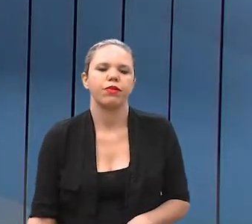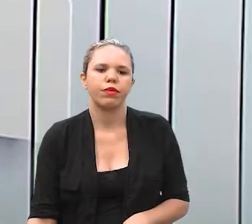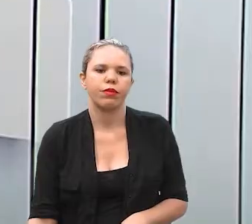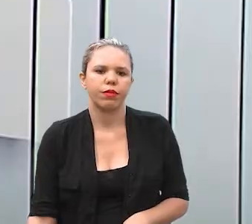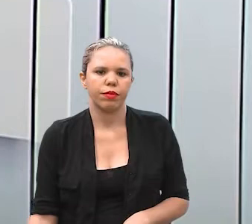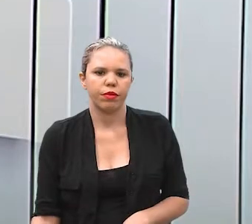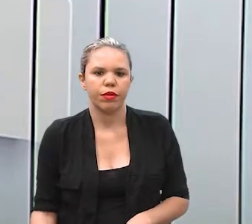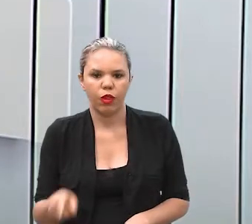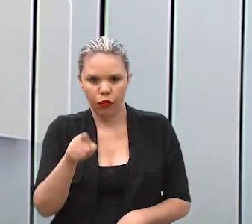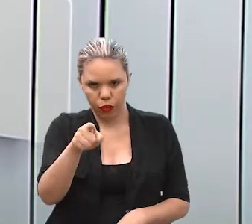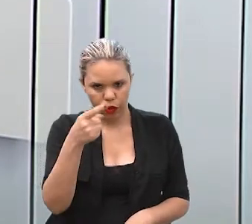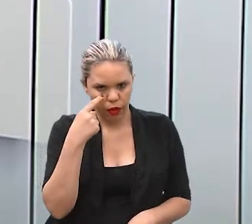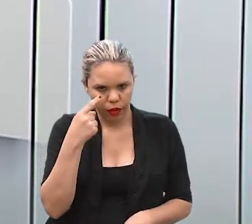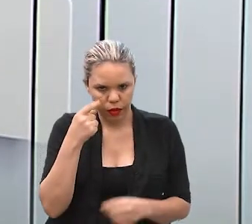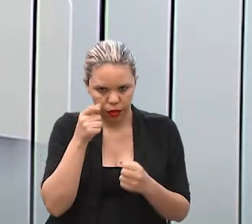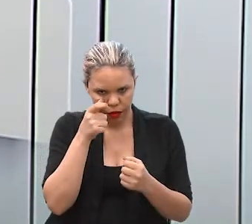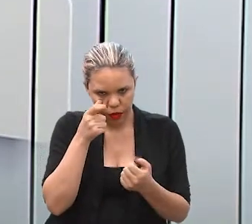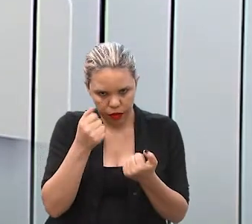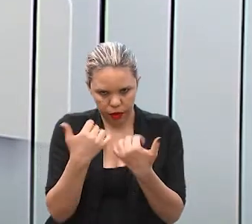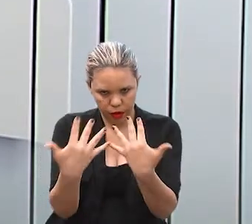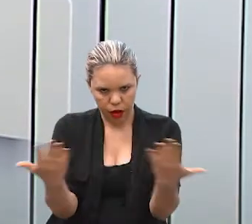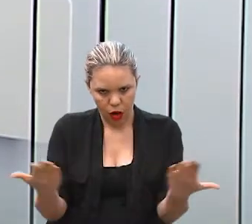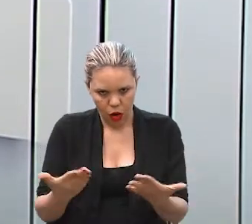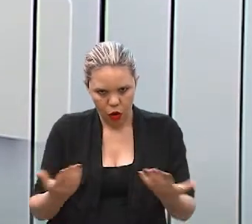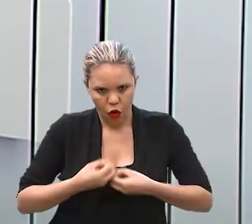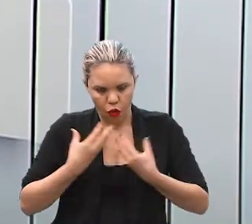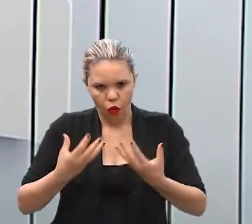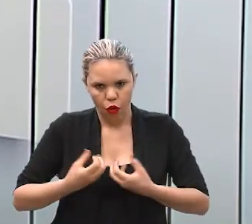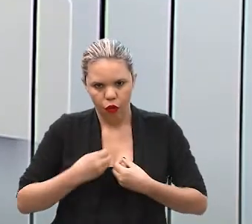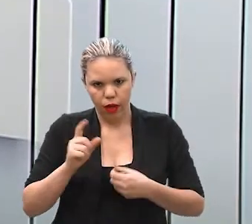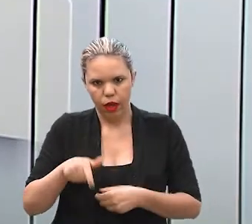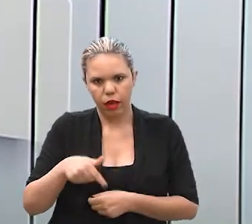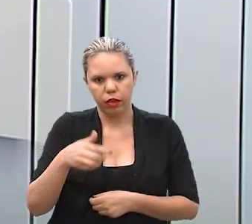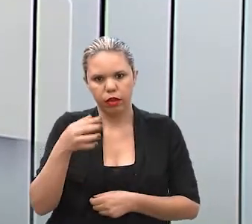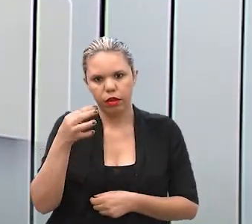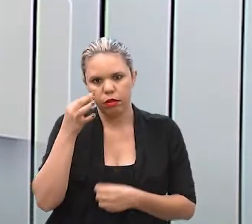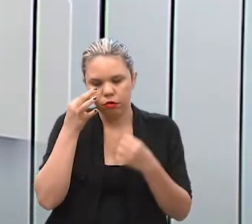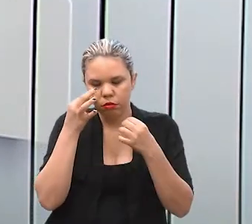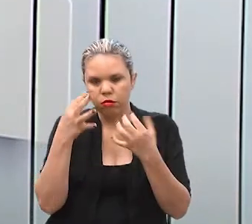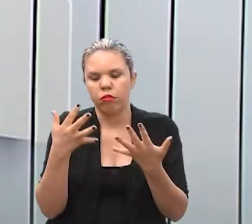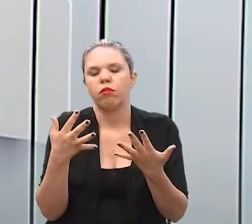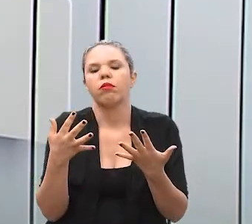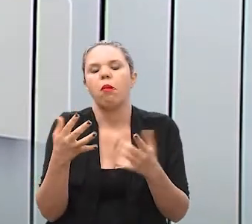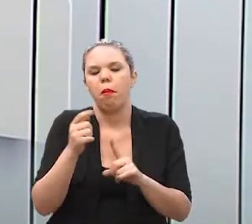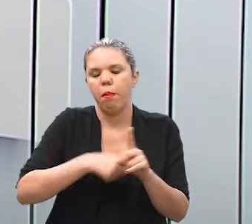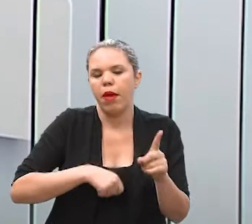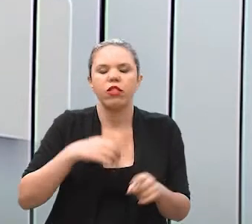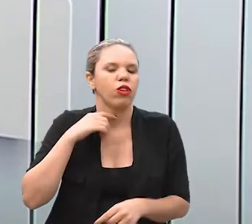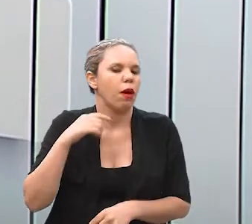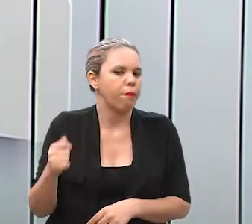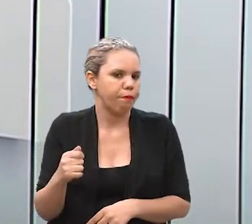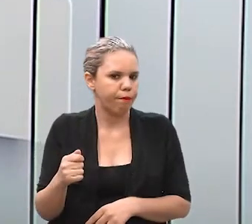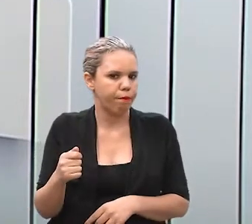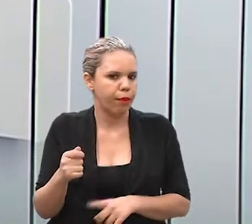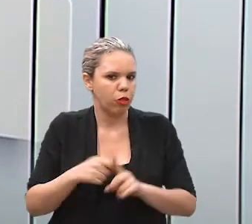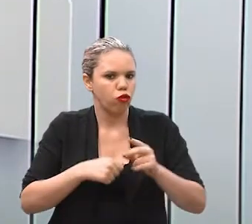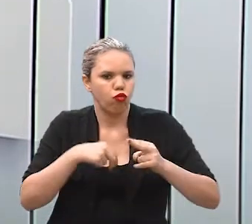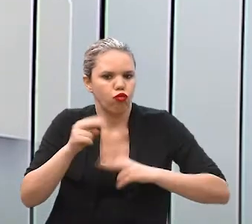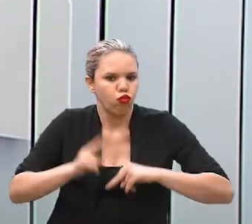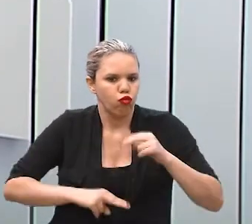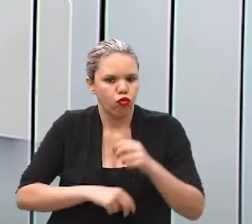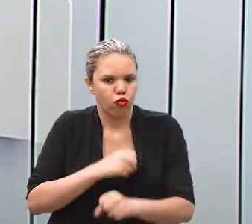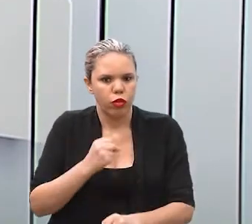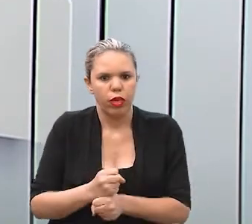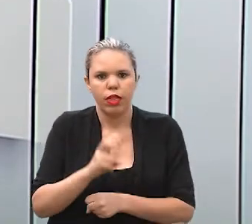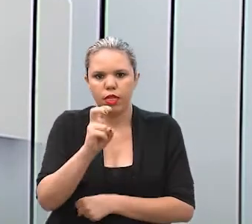está nos assistindo, atenção agora para este dado que é assustador. Entre abril e junho deste ano,